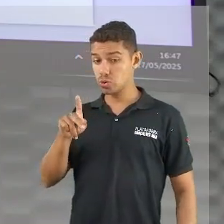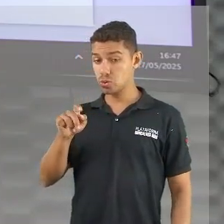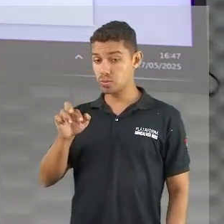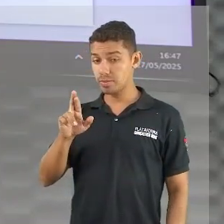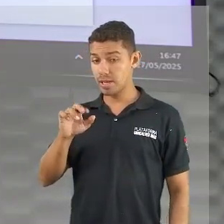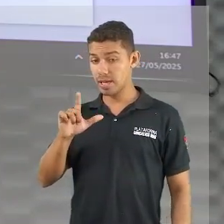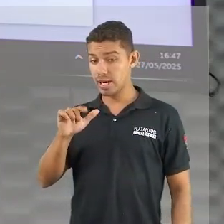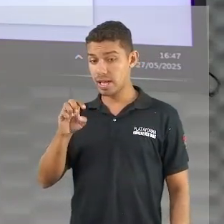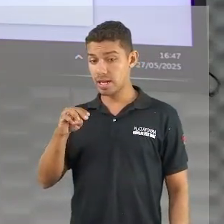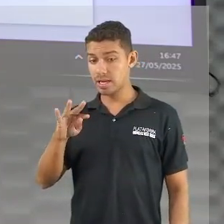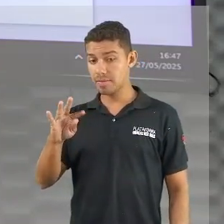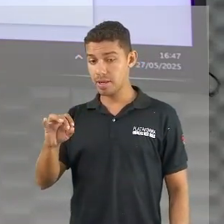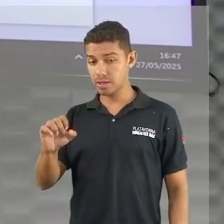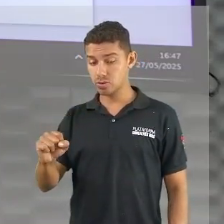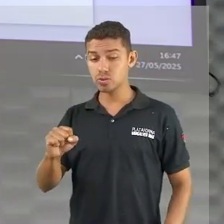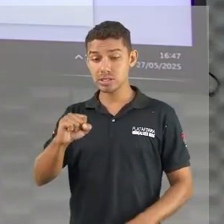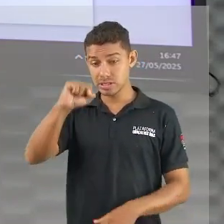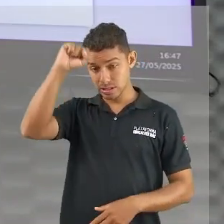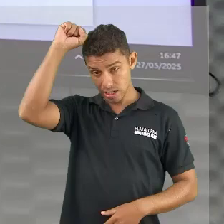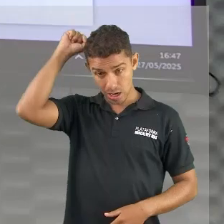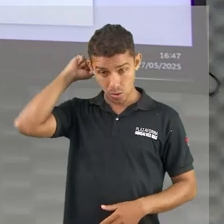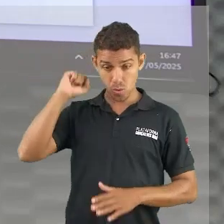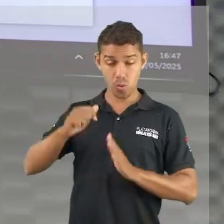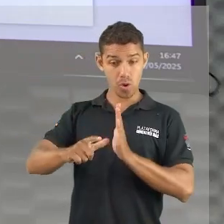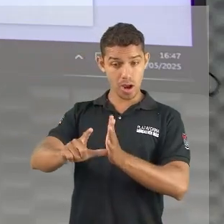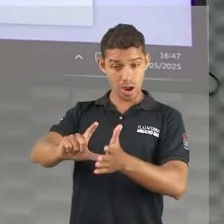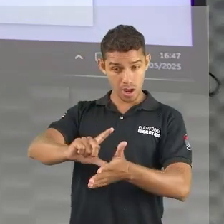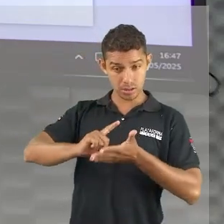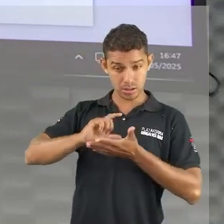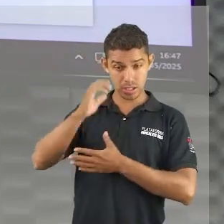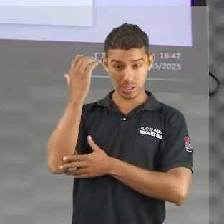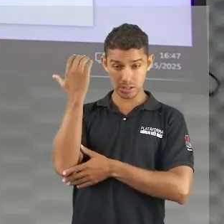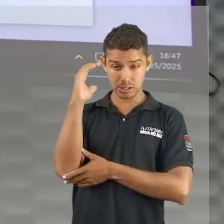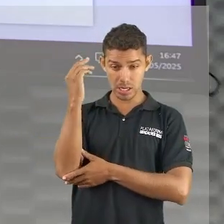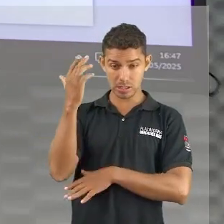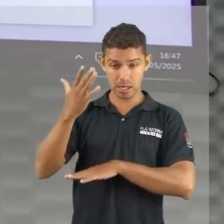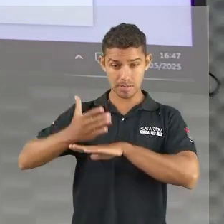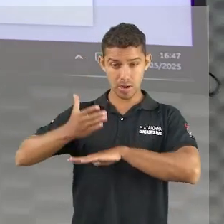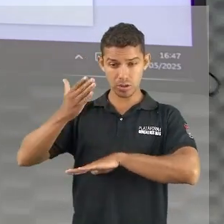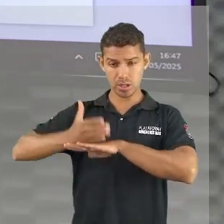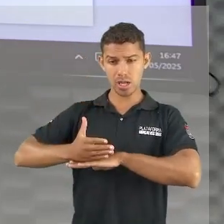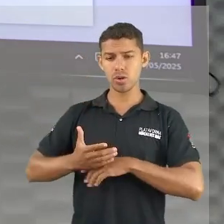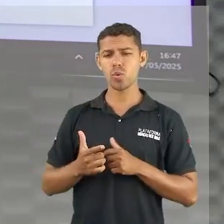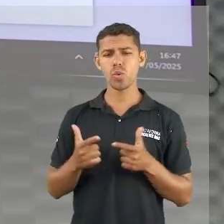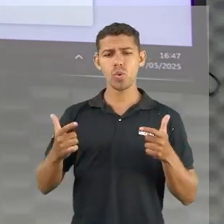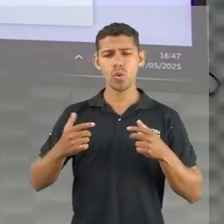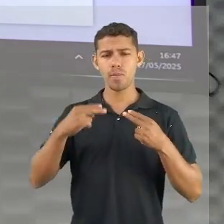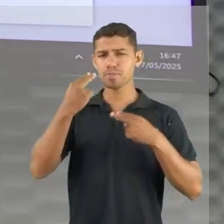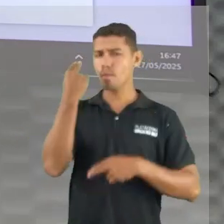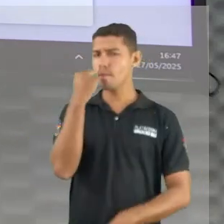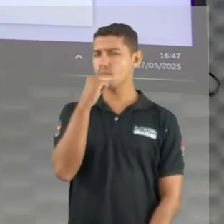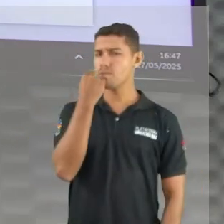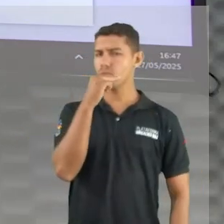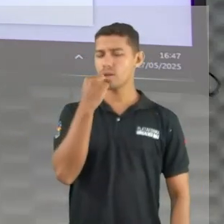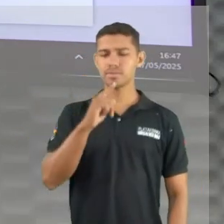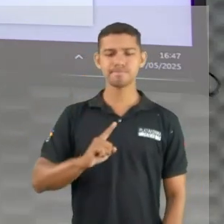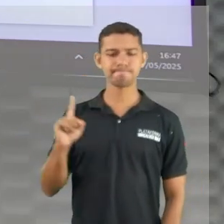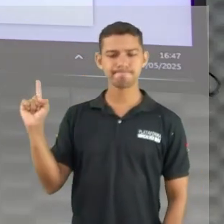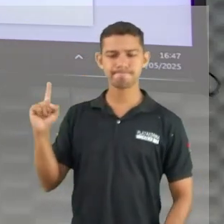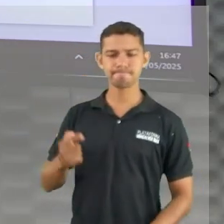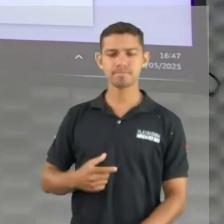Então, séculos antes da ciência moderna descobrir o alto valor nutricional da espirulina, por